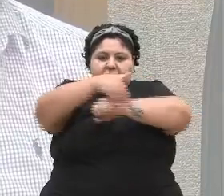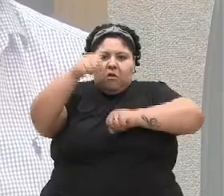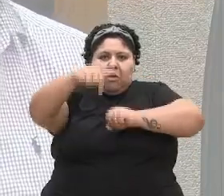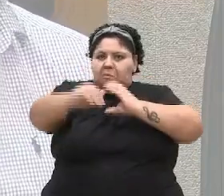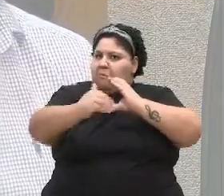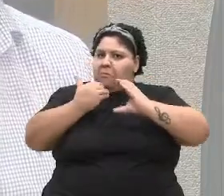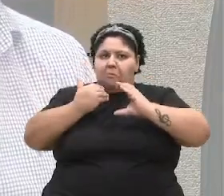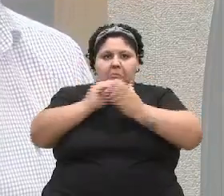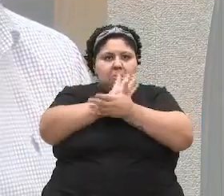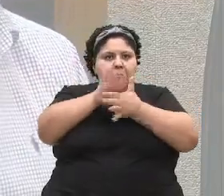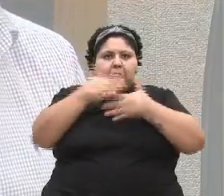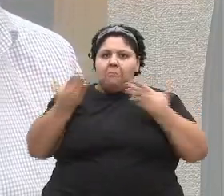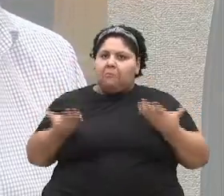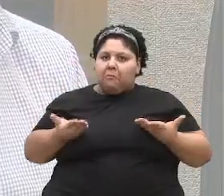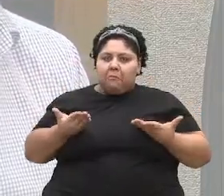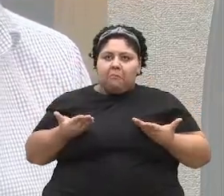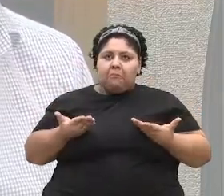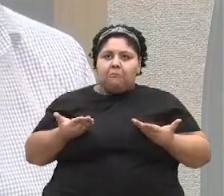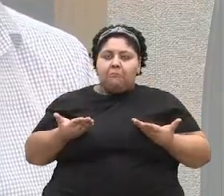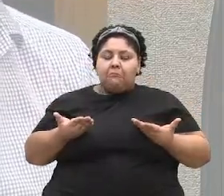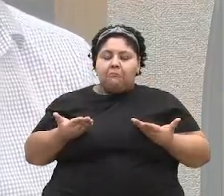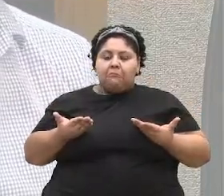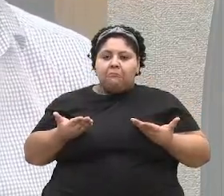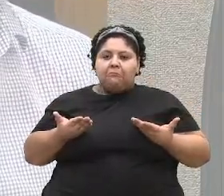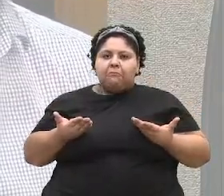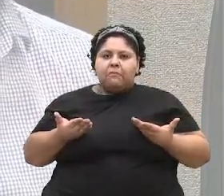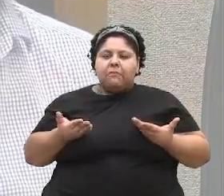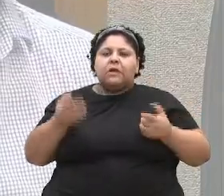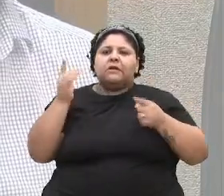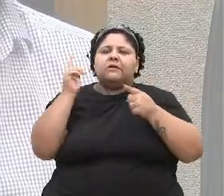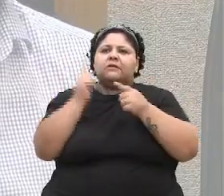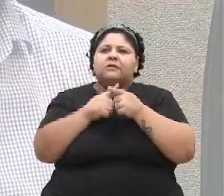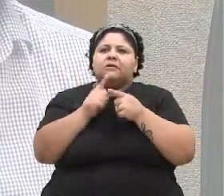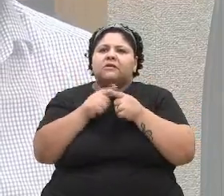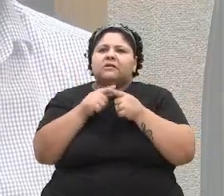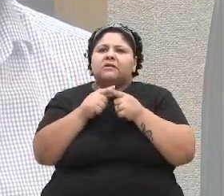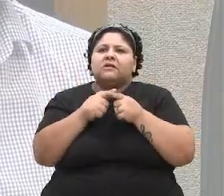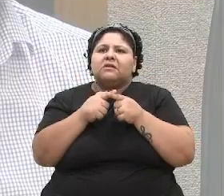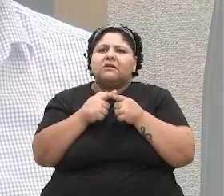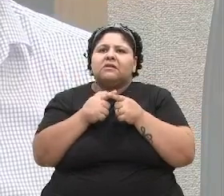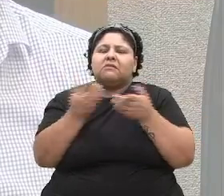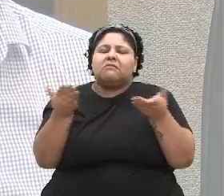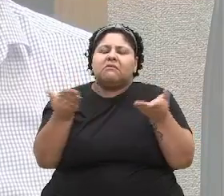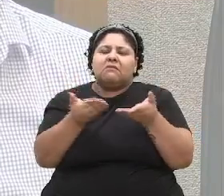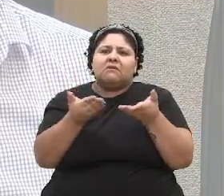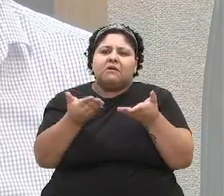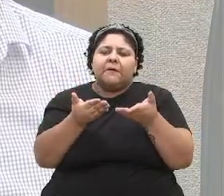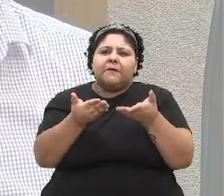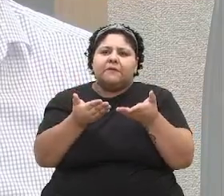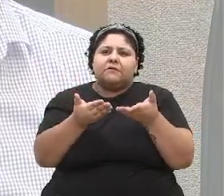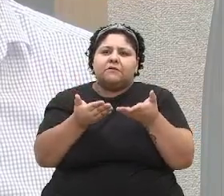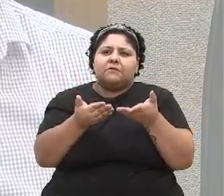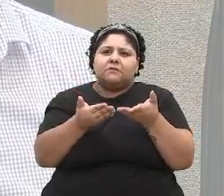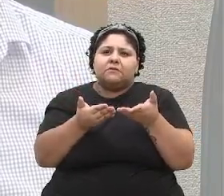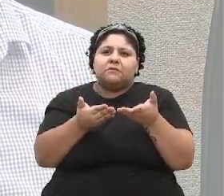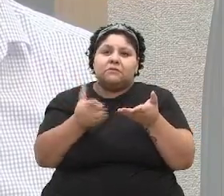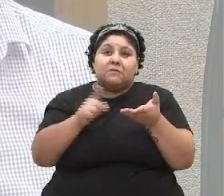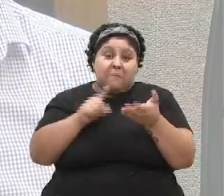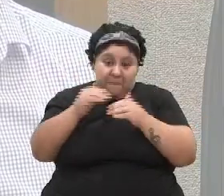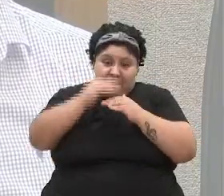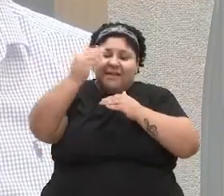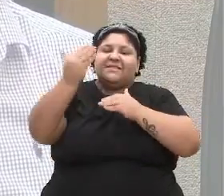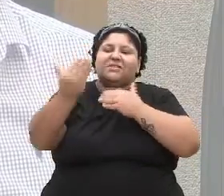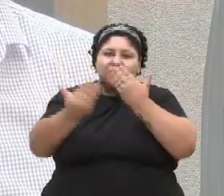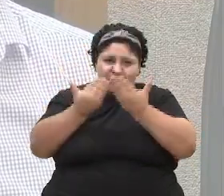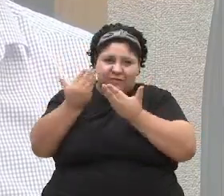também. Então, gente, por que já estão mentindo aqui, né? Então, a gente fica com mais dúvidas